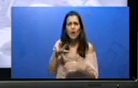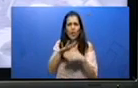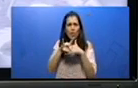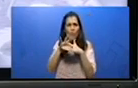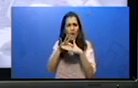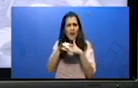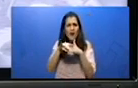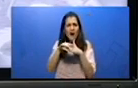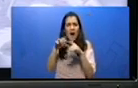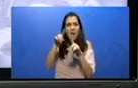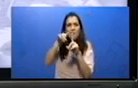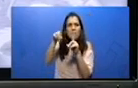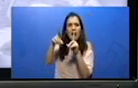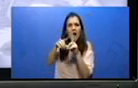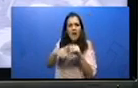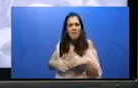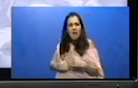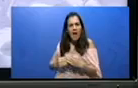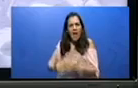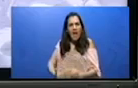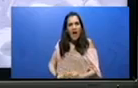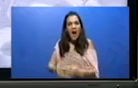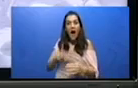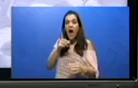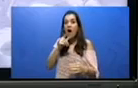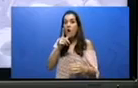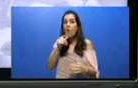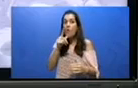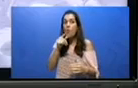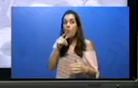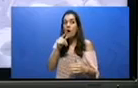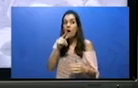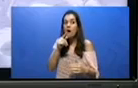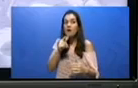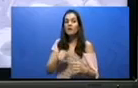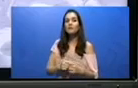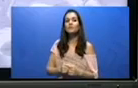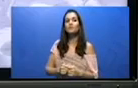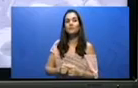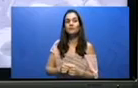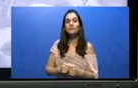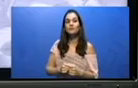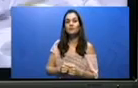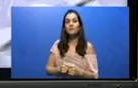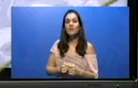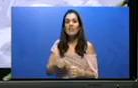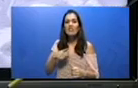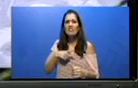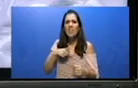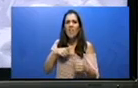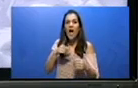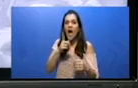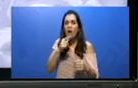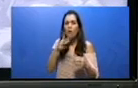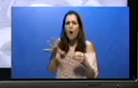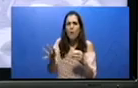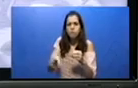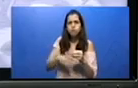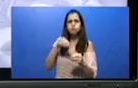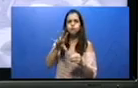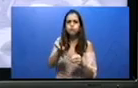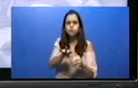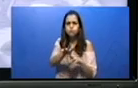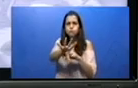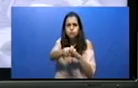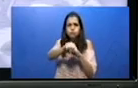barriga d'água. Por que barriga d'água? Essa foto é autoexplicativa. Há um acúmulo de líquidos na região do abdômen